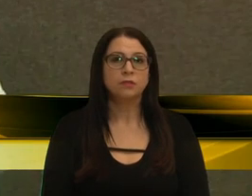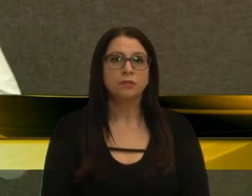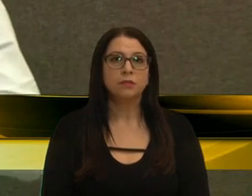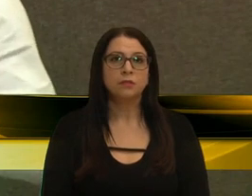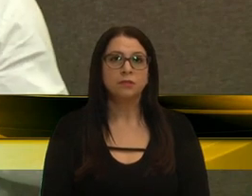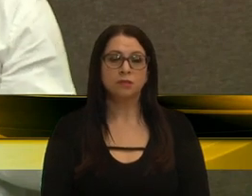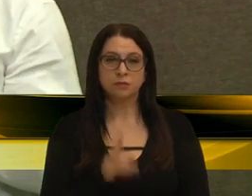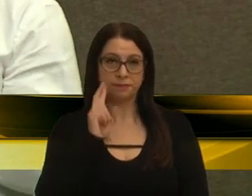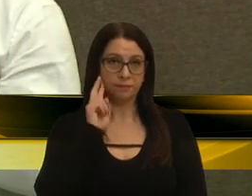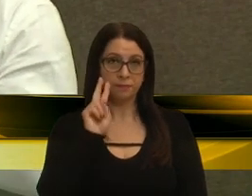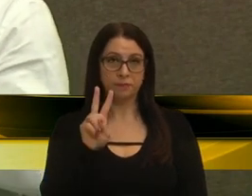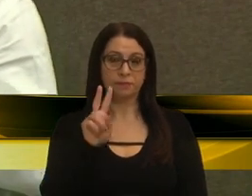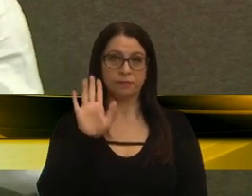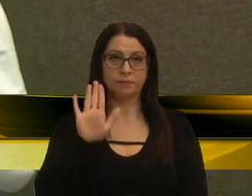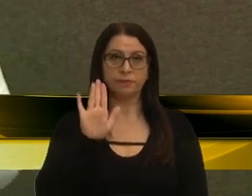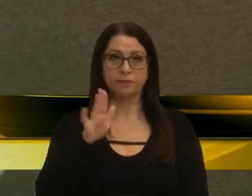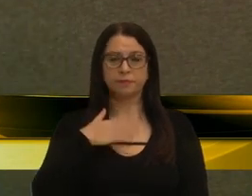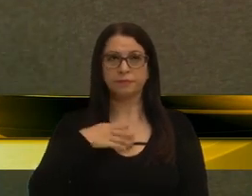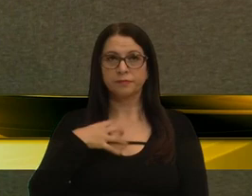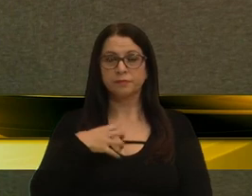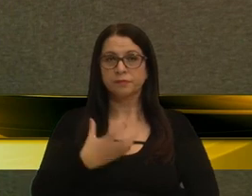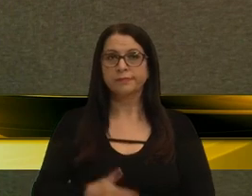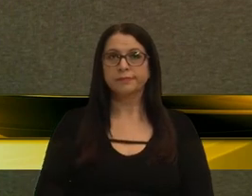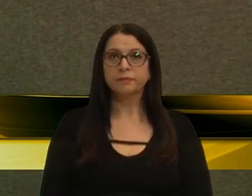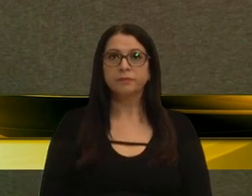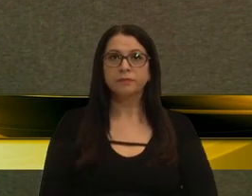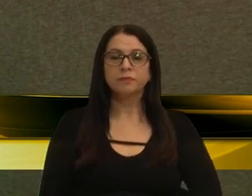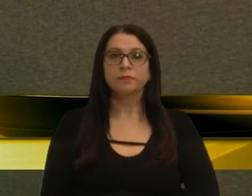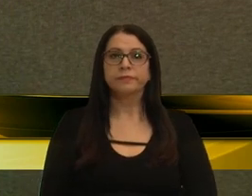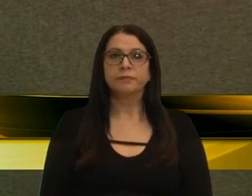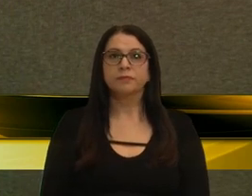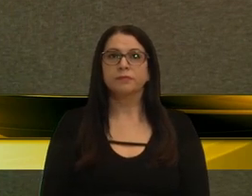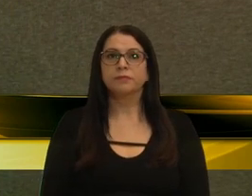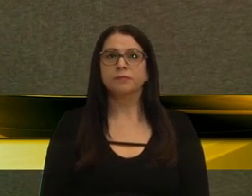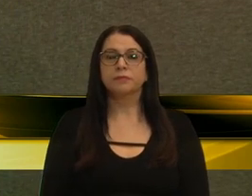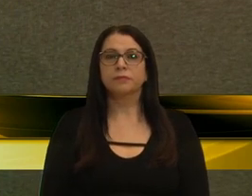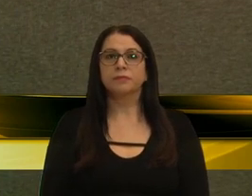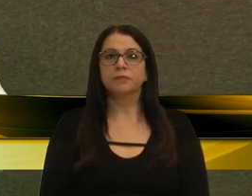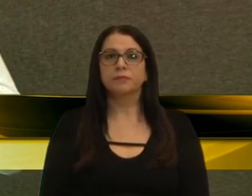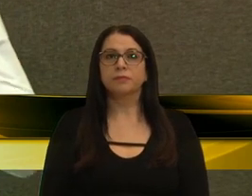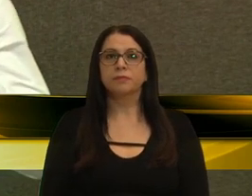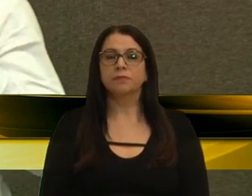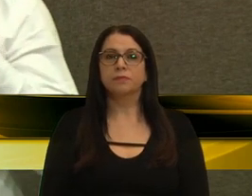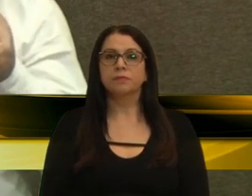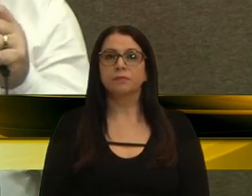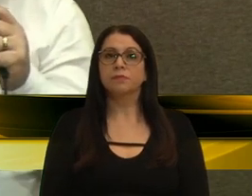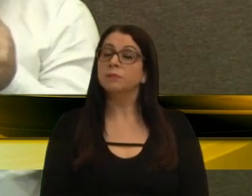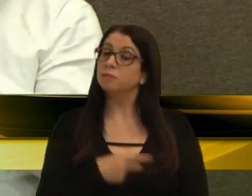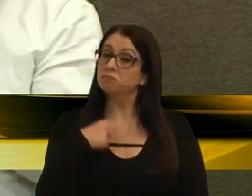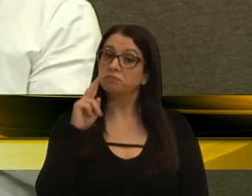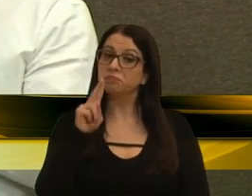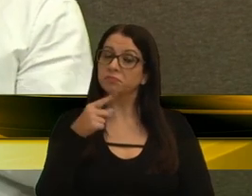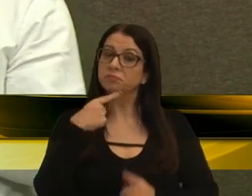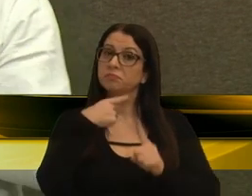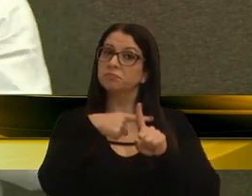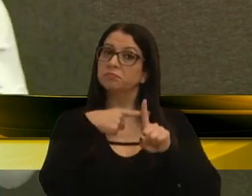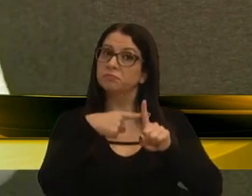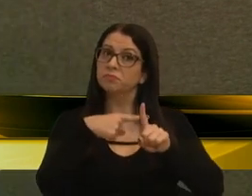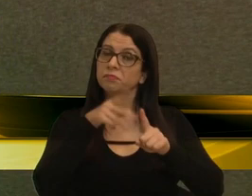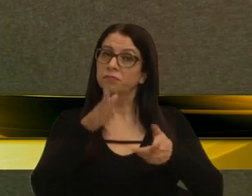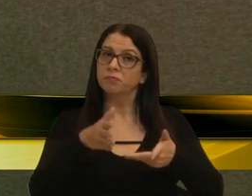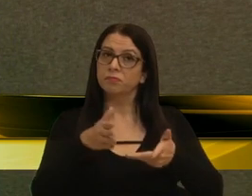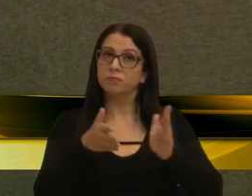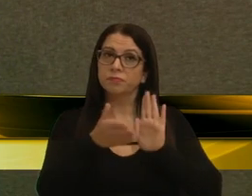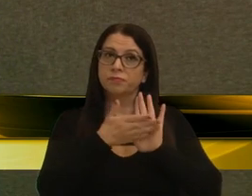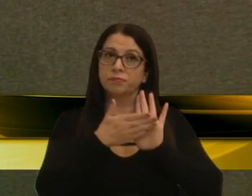fico aqui de uma forma impactado aqui é positivamente hoje na